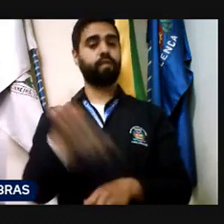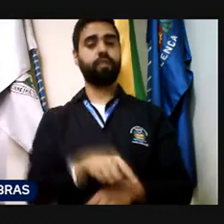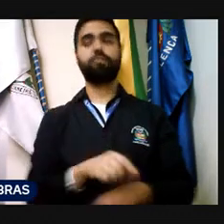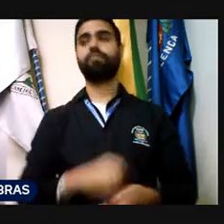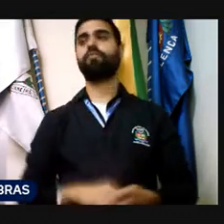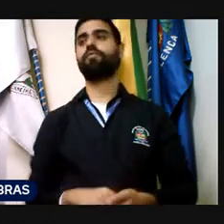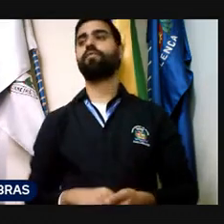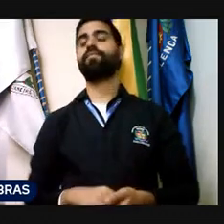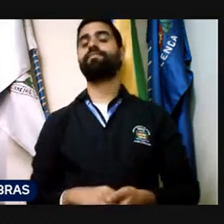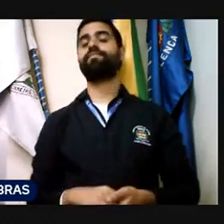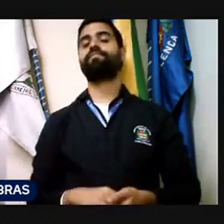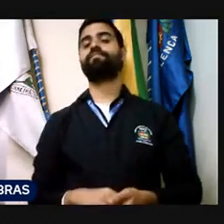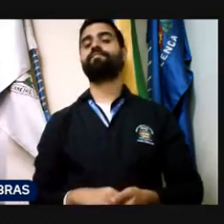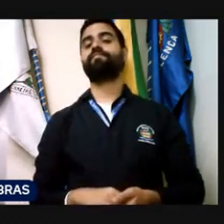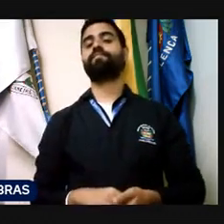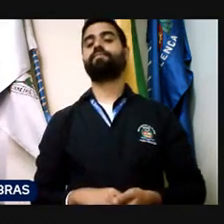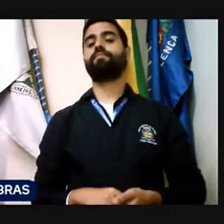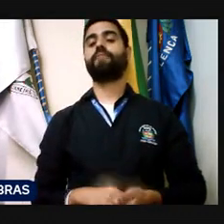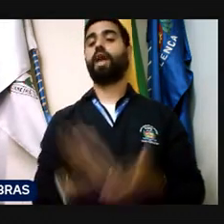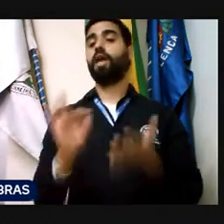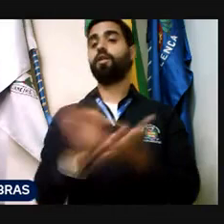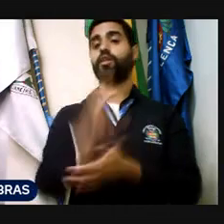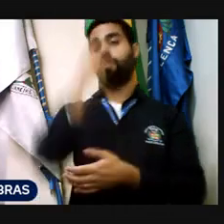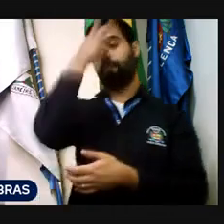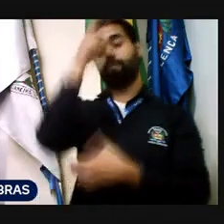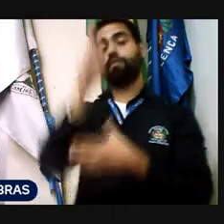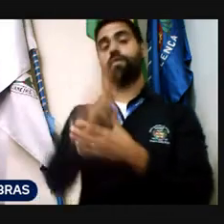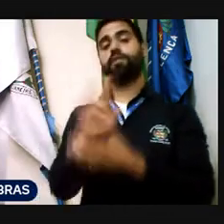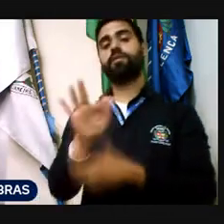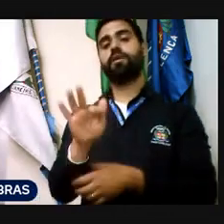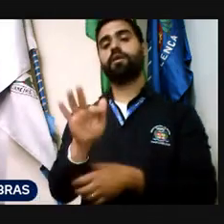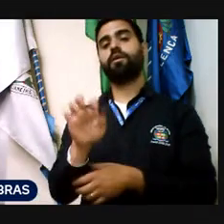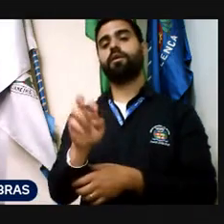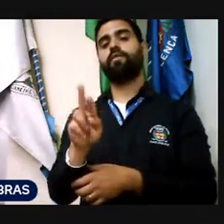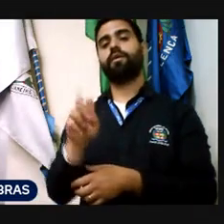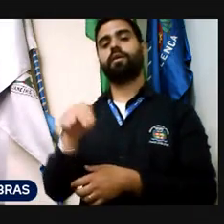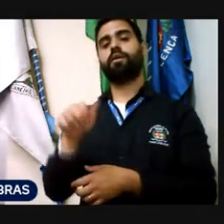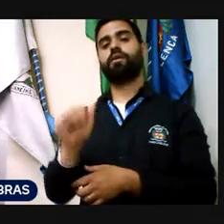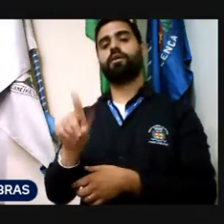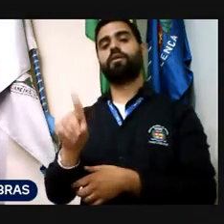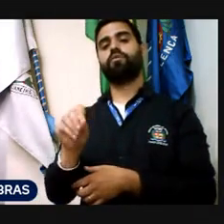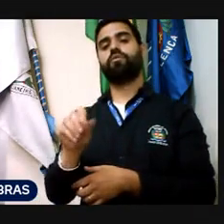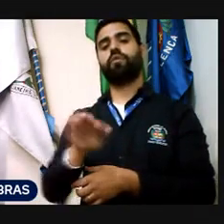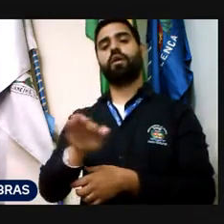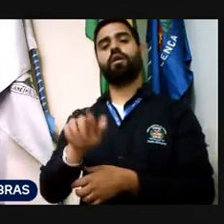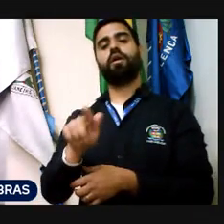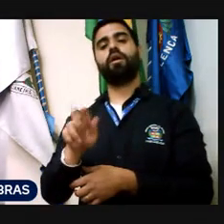veto. Valença, Luiz Fernando Furtado da Graça, prefeito.